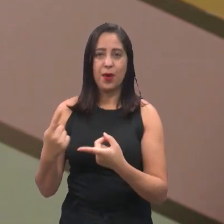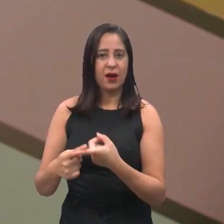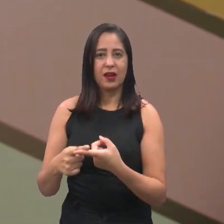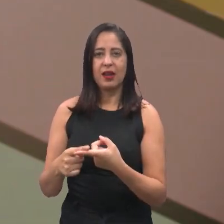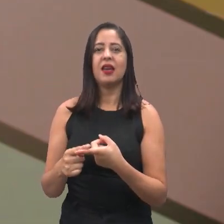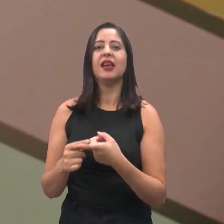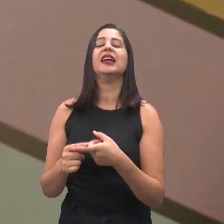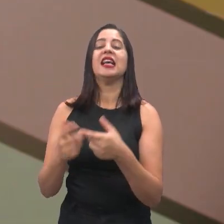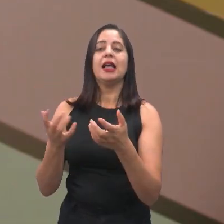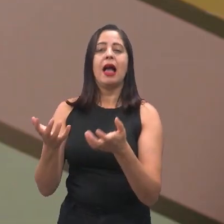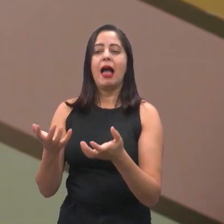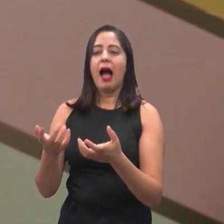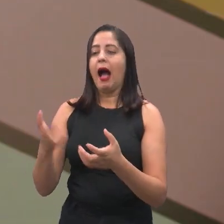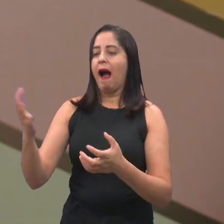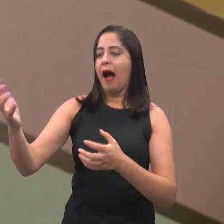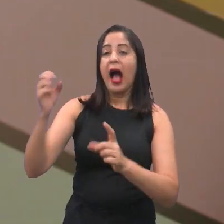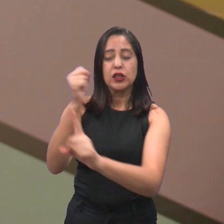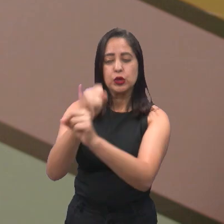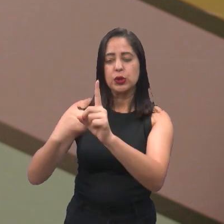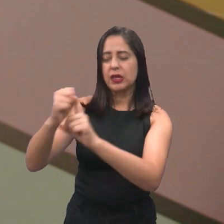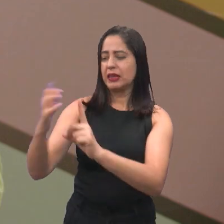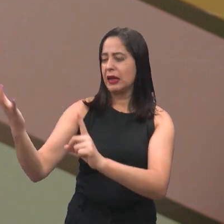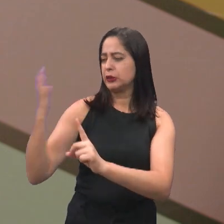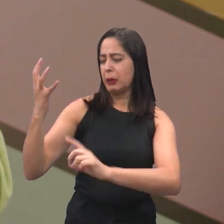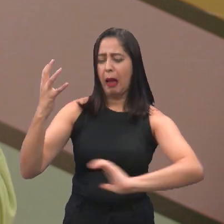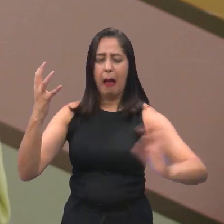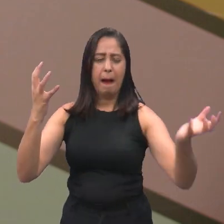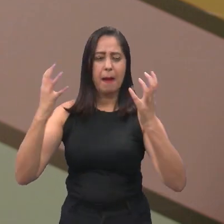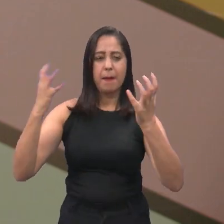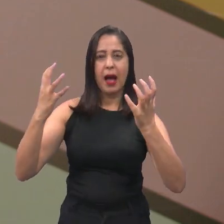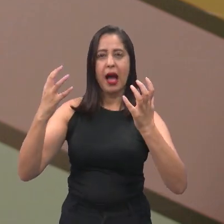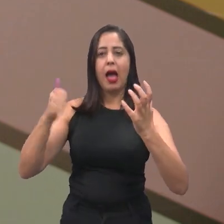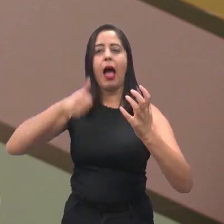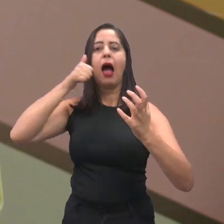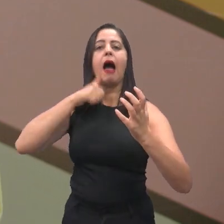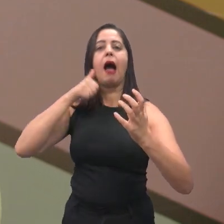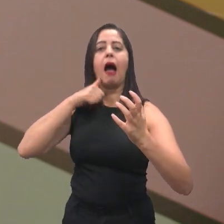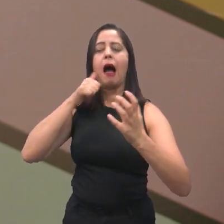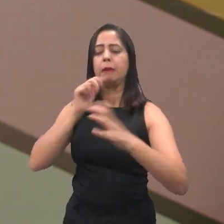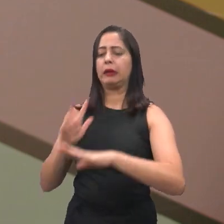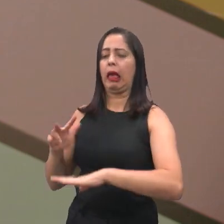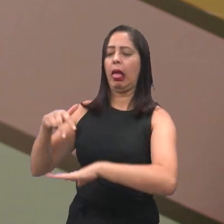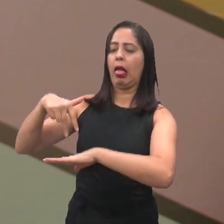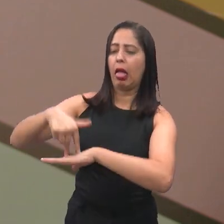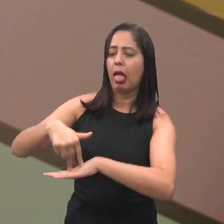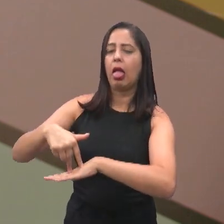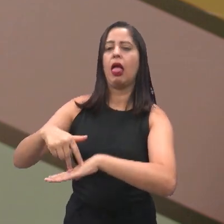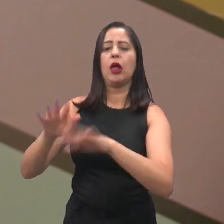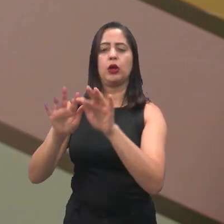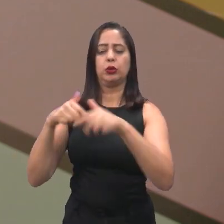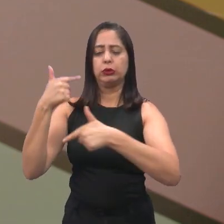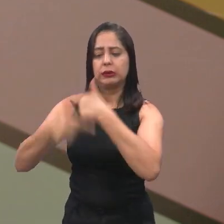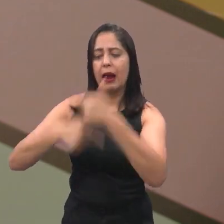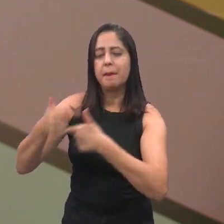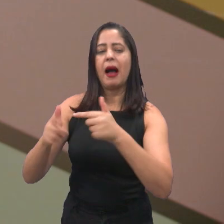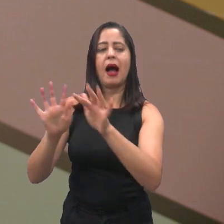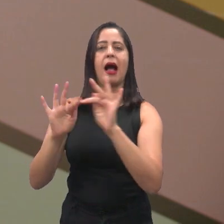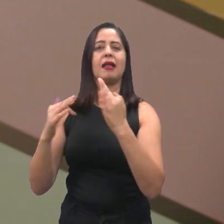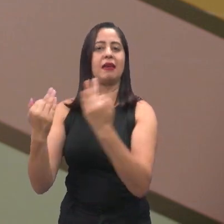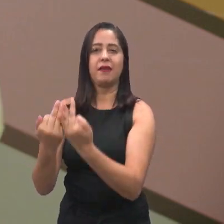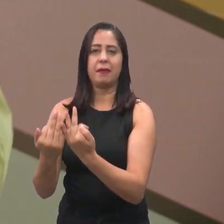série de expectativas para então ela ser valorizada diante do trabalho, da família. Então não é, que desejo